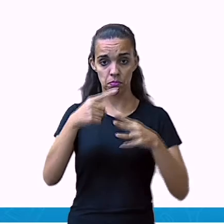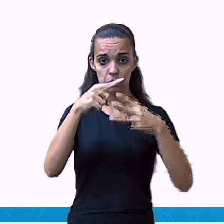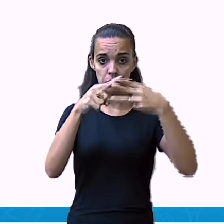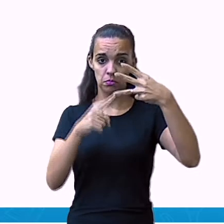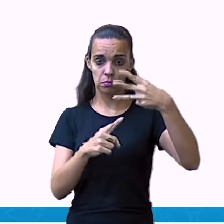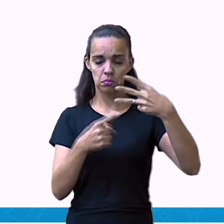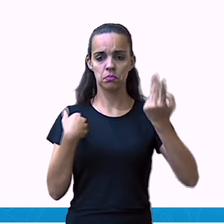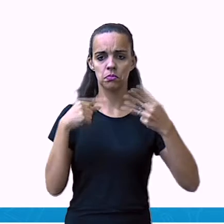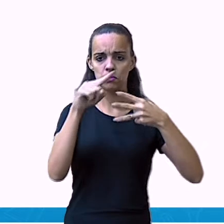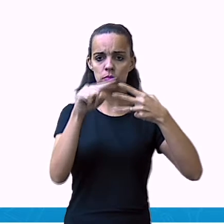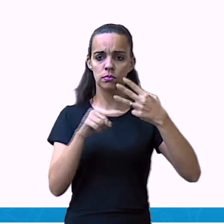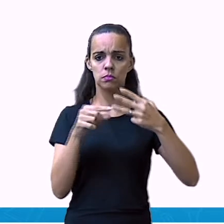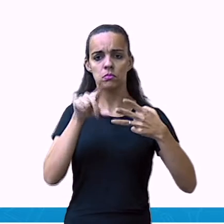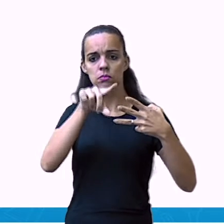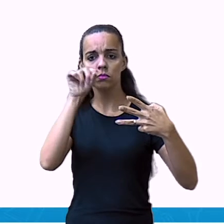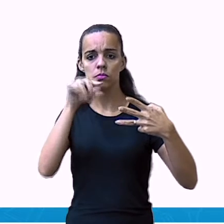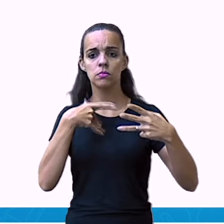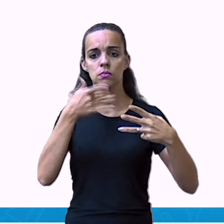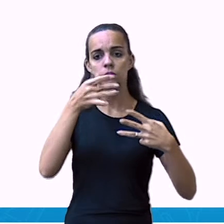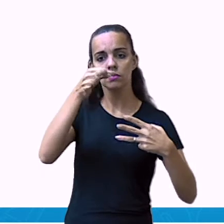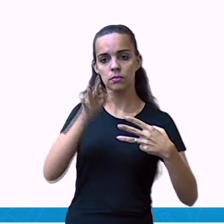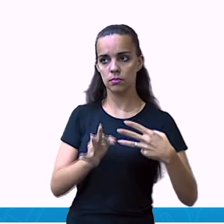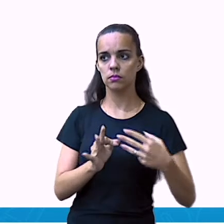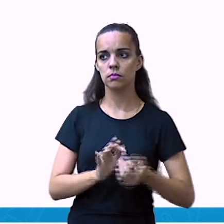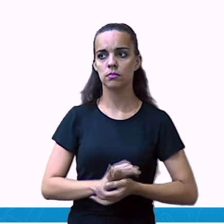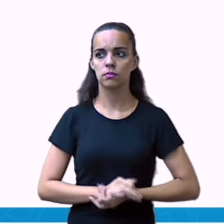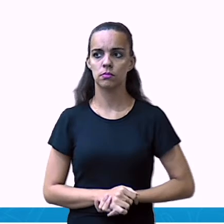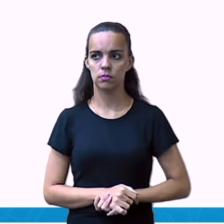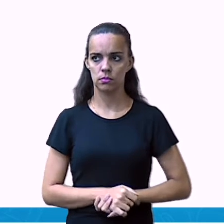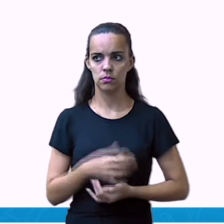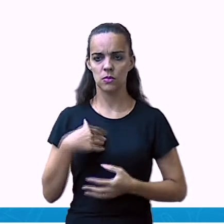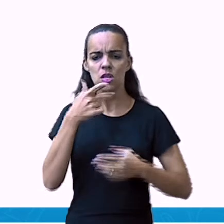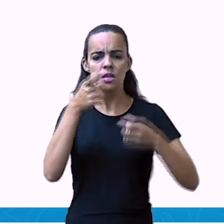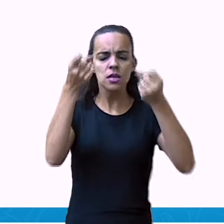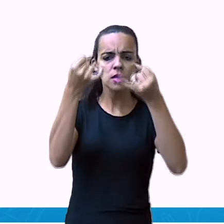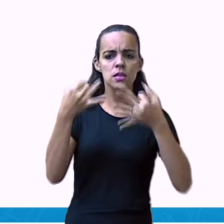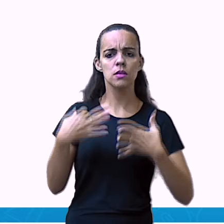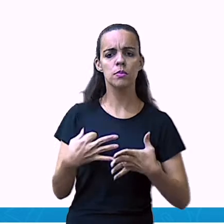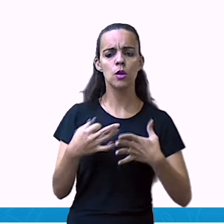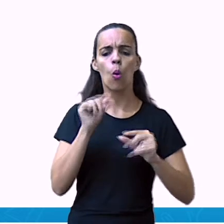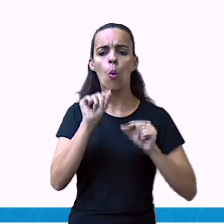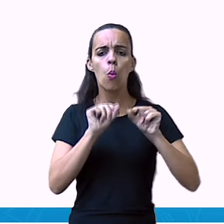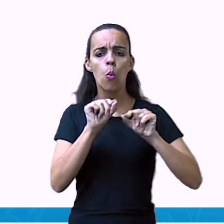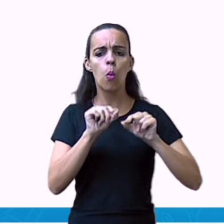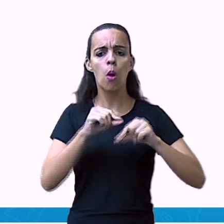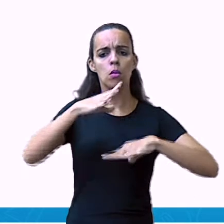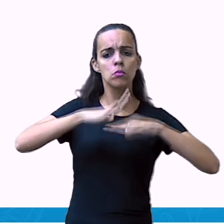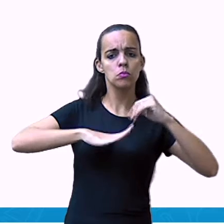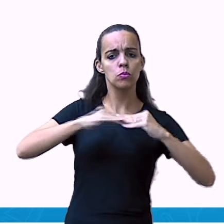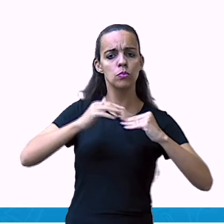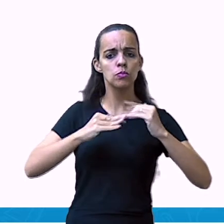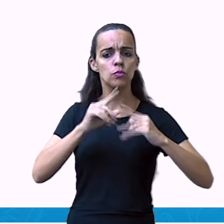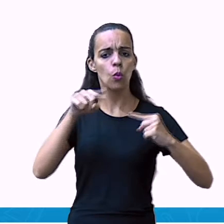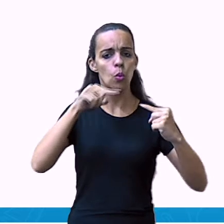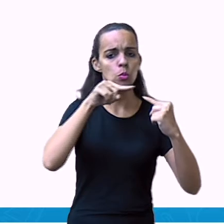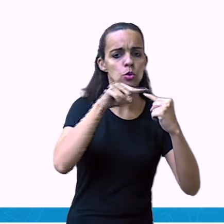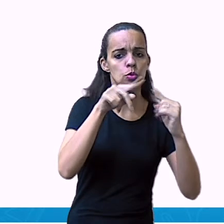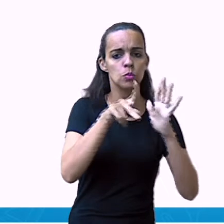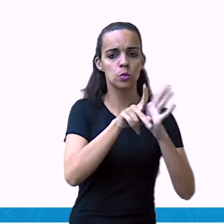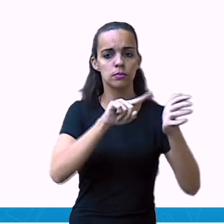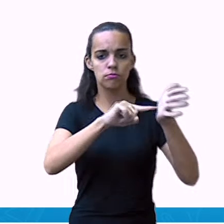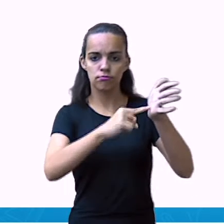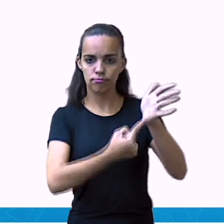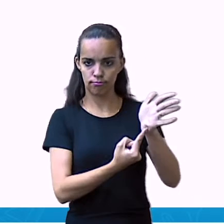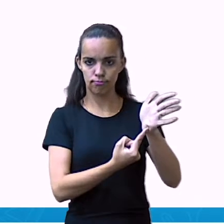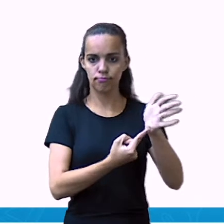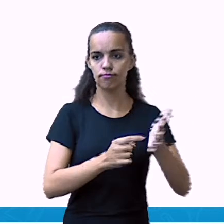alternativas podemos assinalar que explica a função da vírgula no texto? E